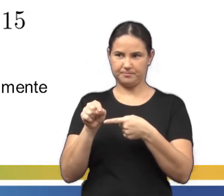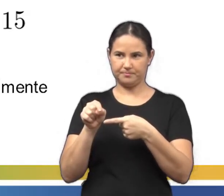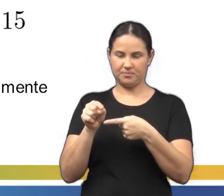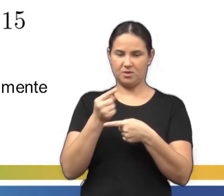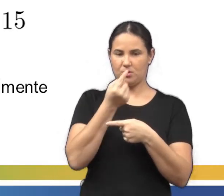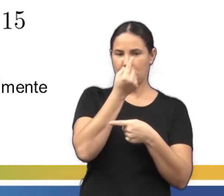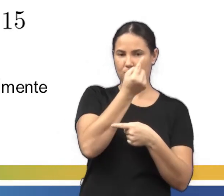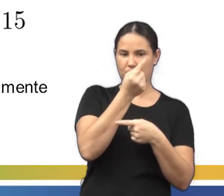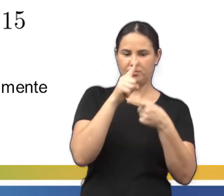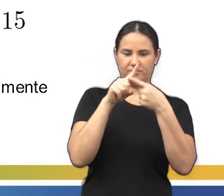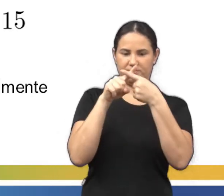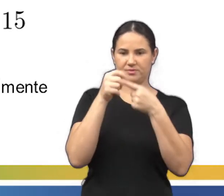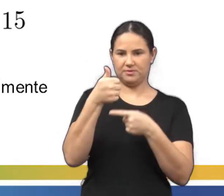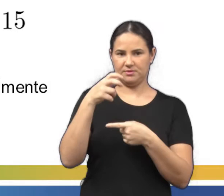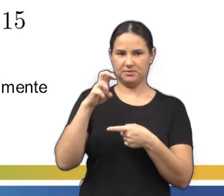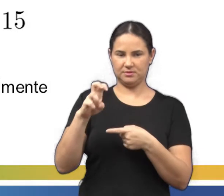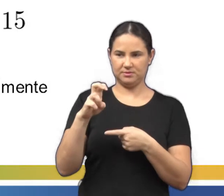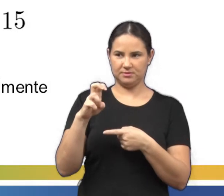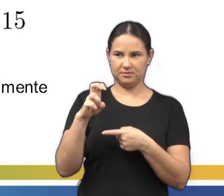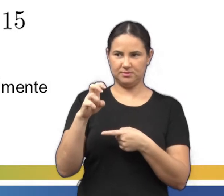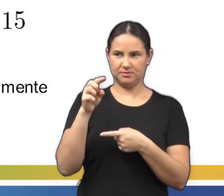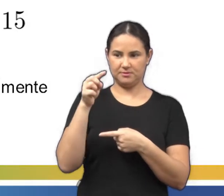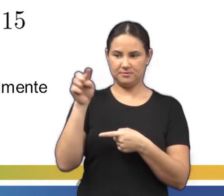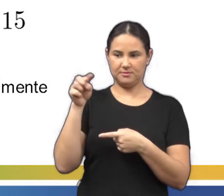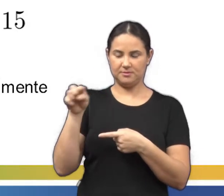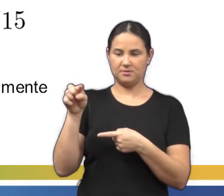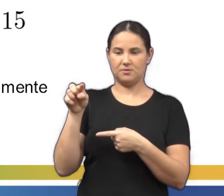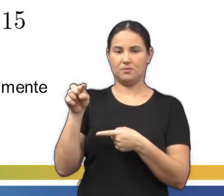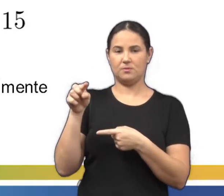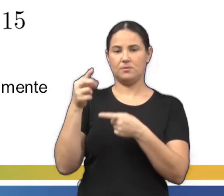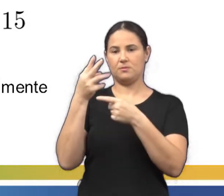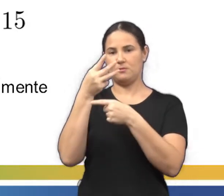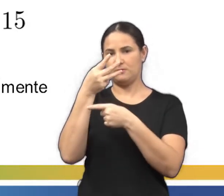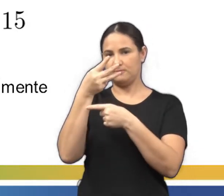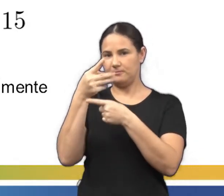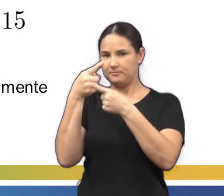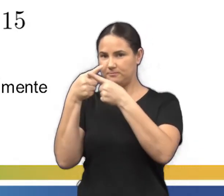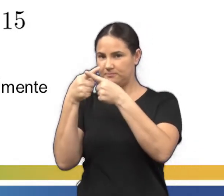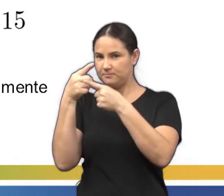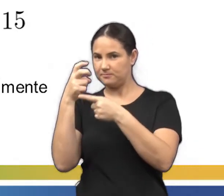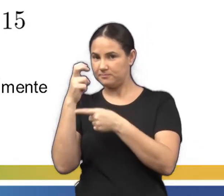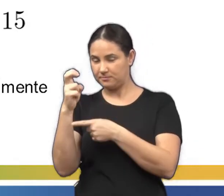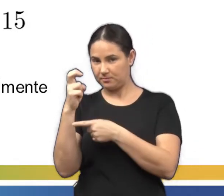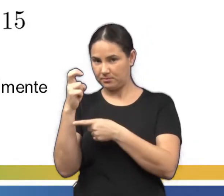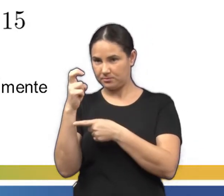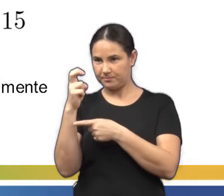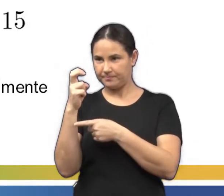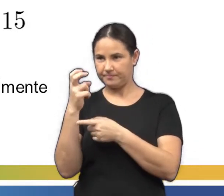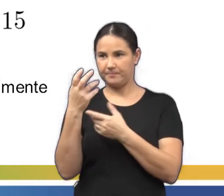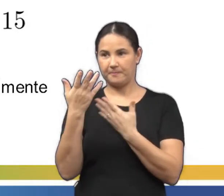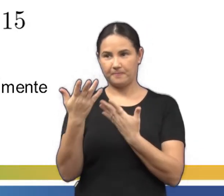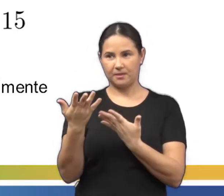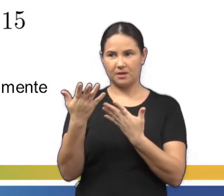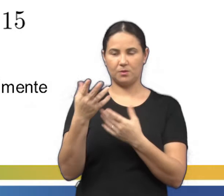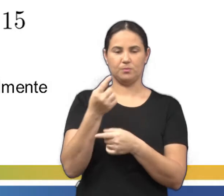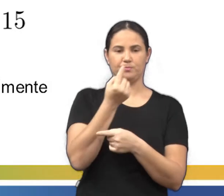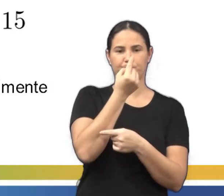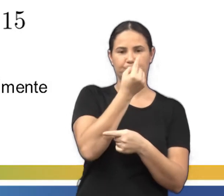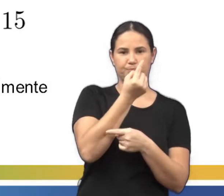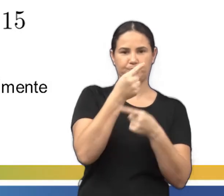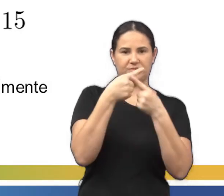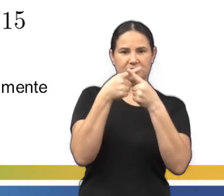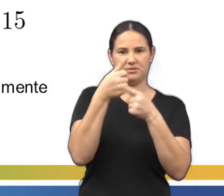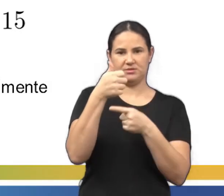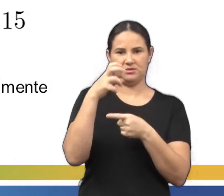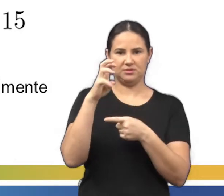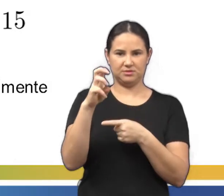1 vezes 15 tem que ser igual a 3 vezes 5, tá? Então, 1 vezes 15 igual a